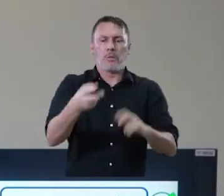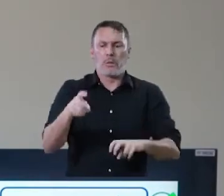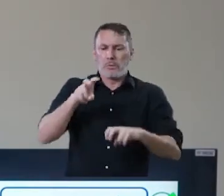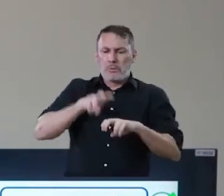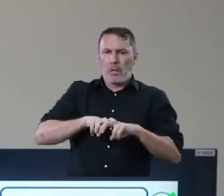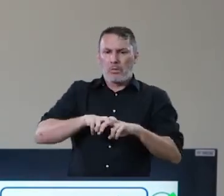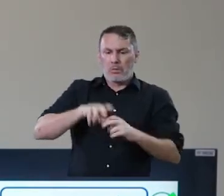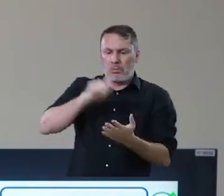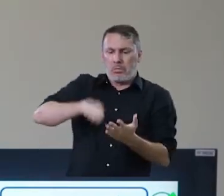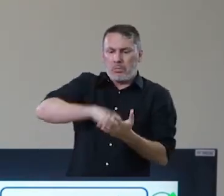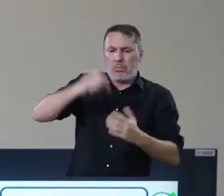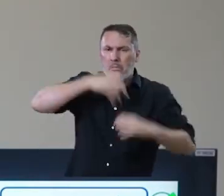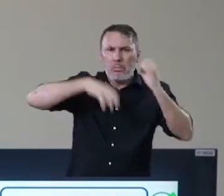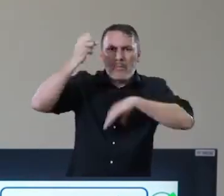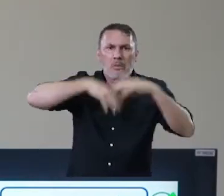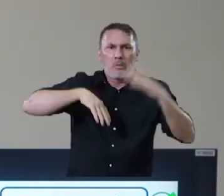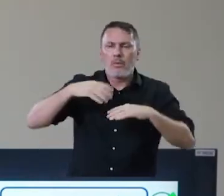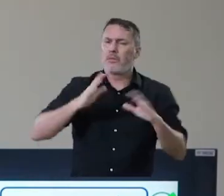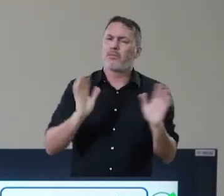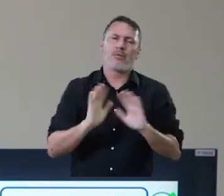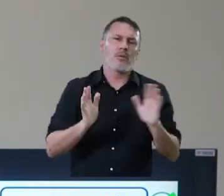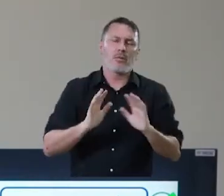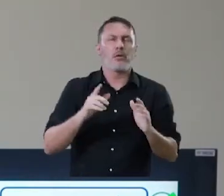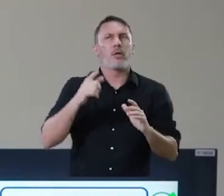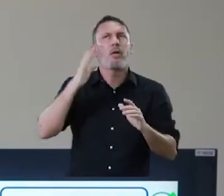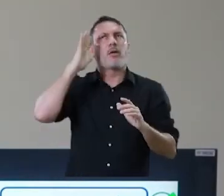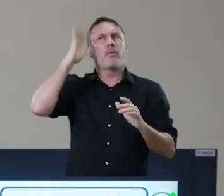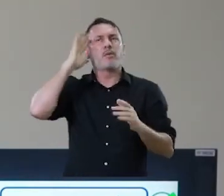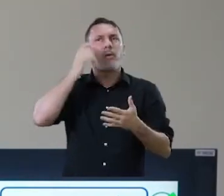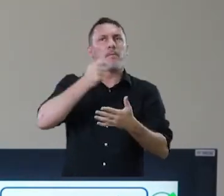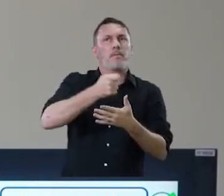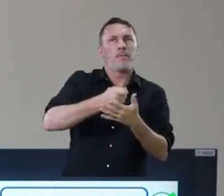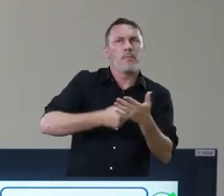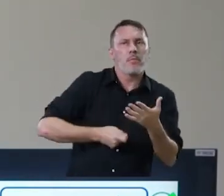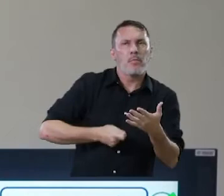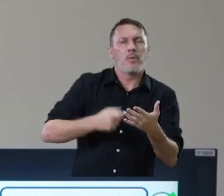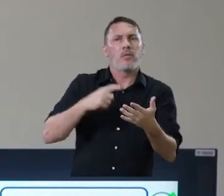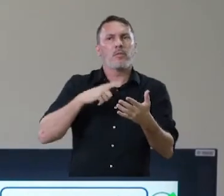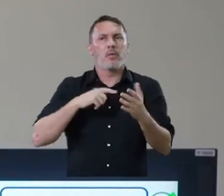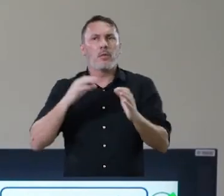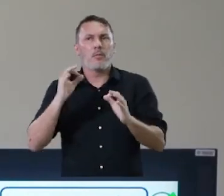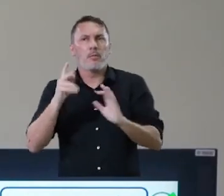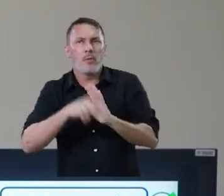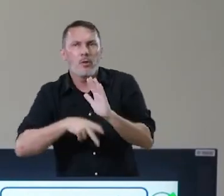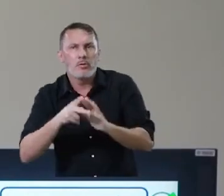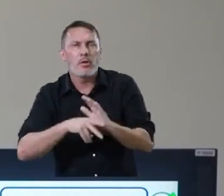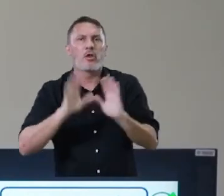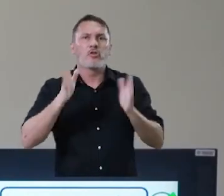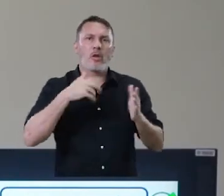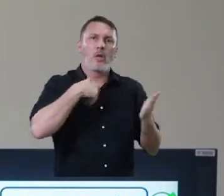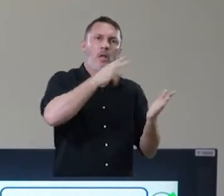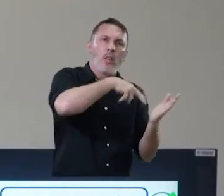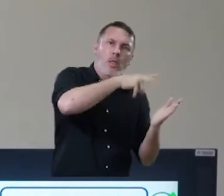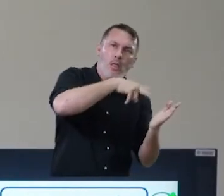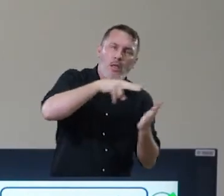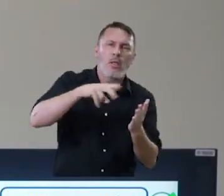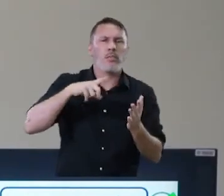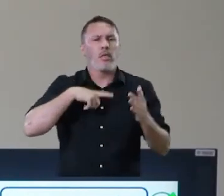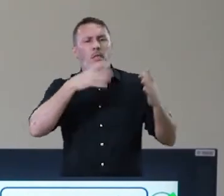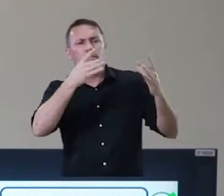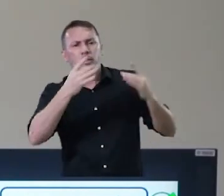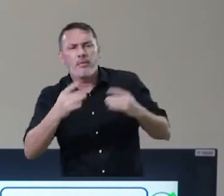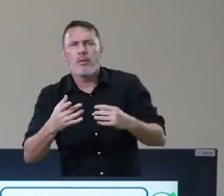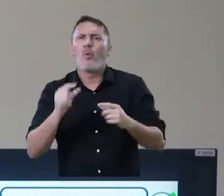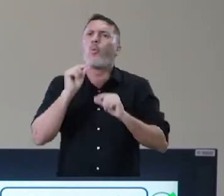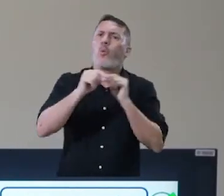ali e escrever de qualquer jeito. Ah, o que eu vou escrever no meu projeto de texto? Eu já fiz a leitura da coletânea e agora você tem ali os detalhes.